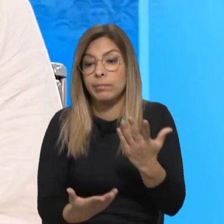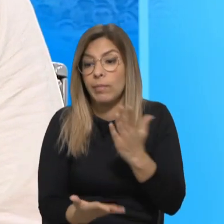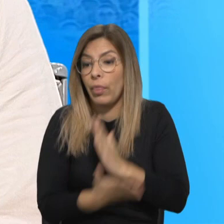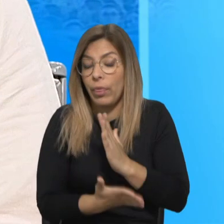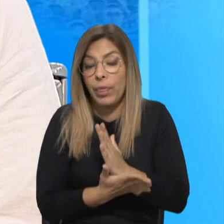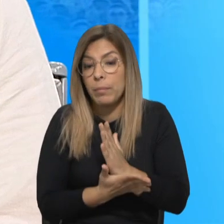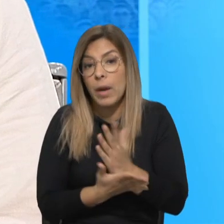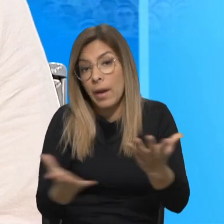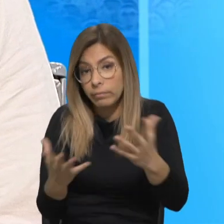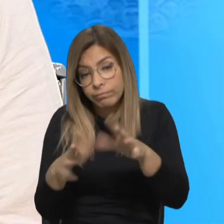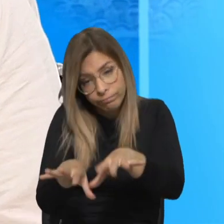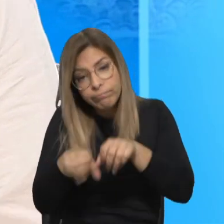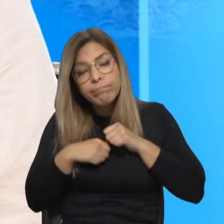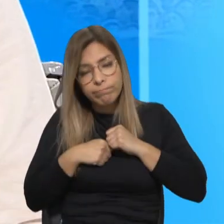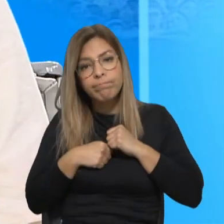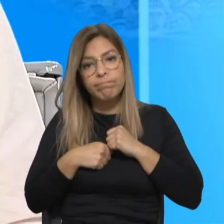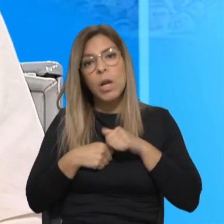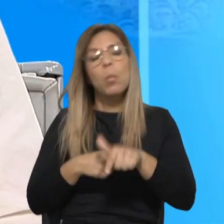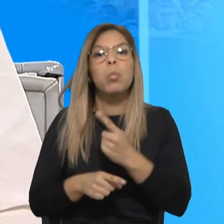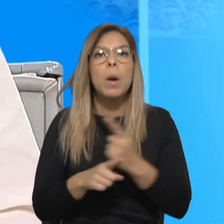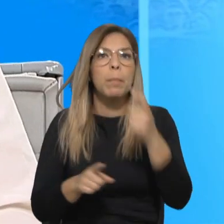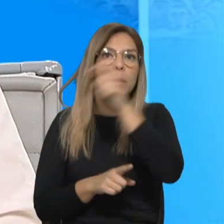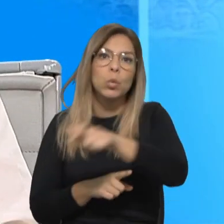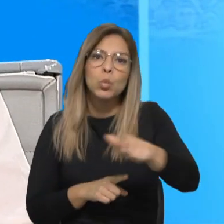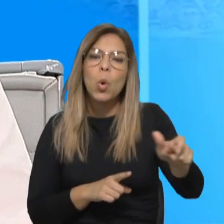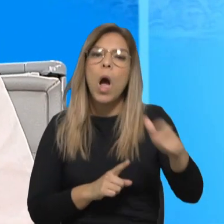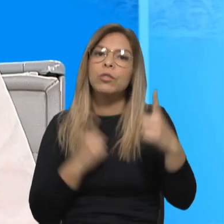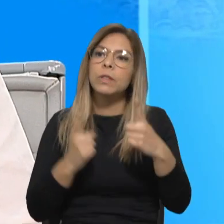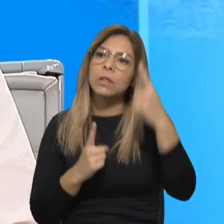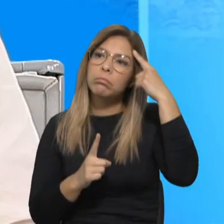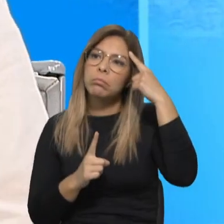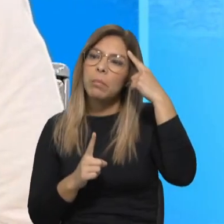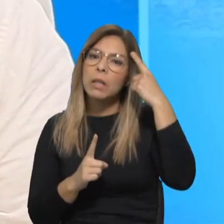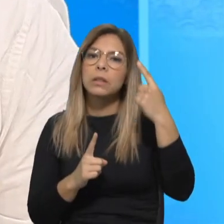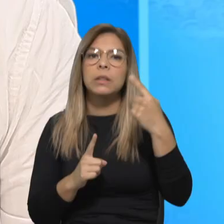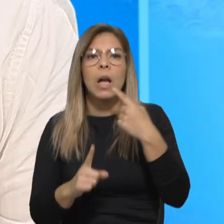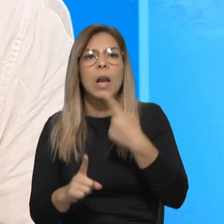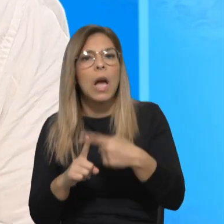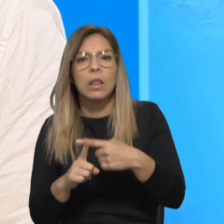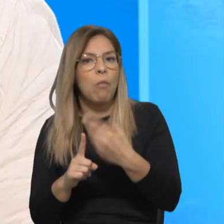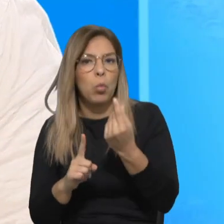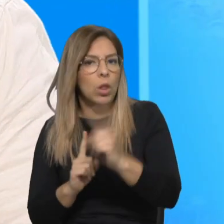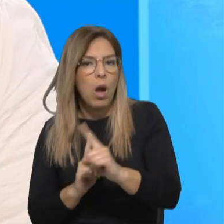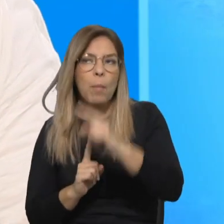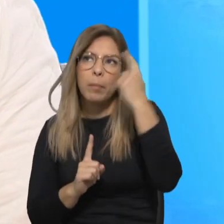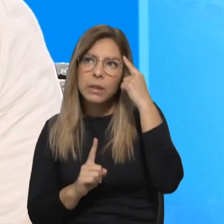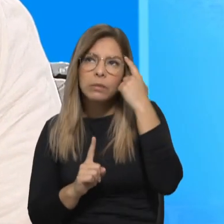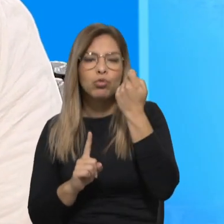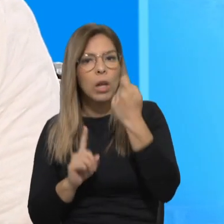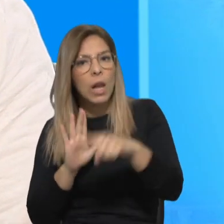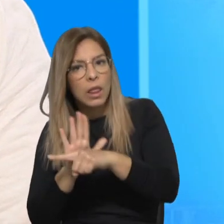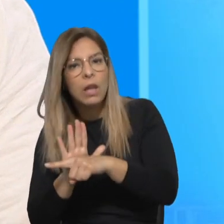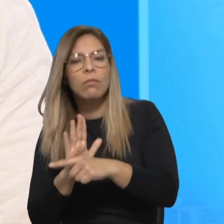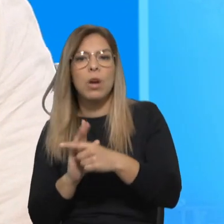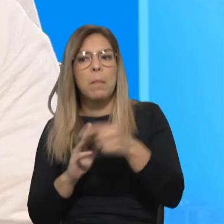acho que até um aspecto muito interessante porque mesmo pessoas menos otimistas, porventura, não é claro que o otimismo é bom, é